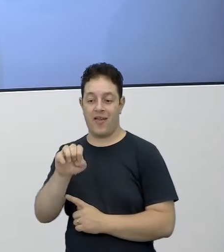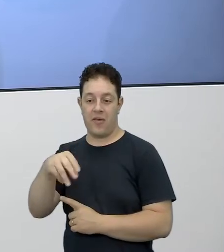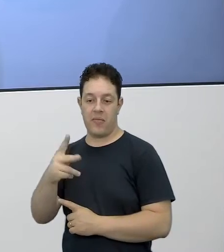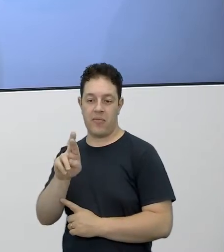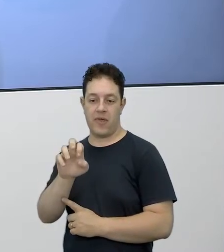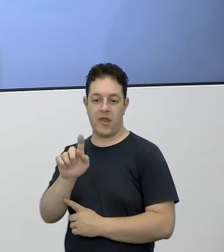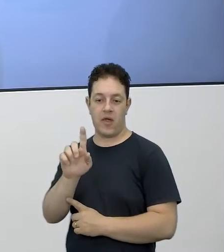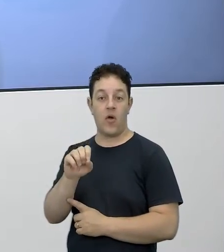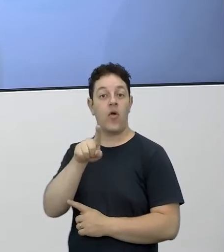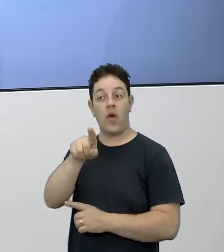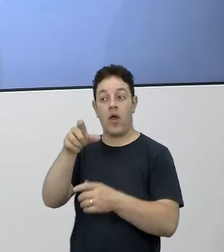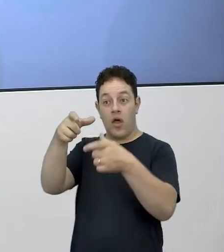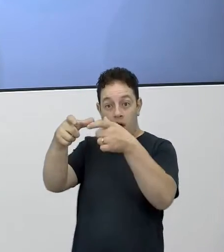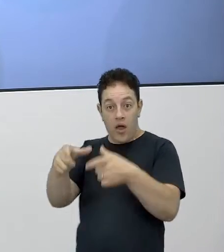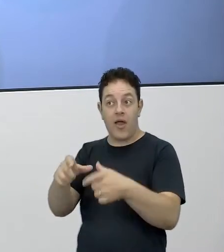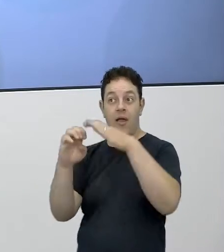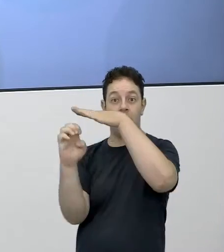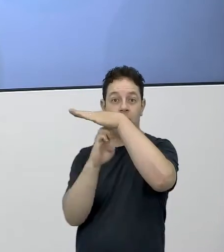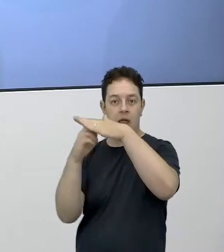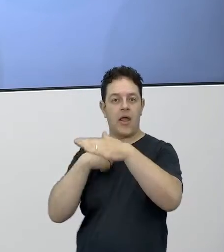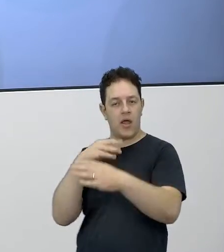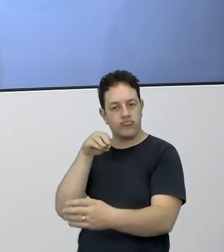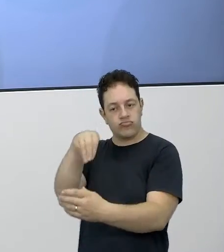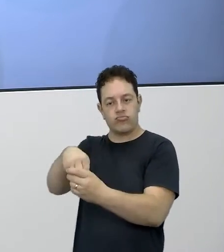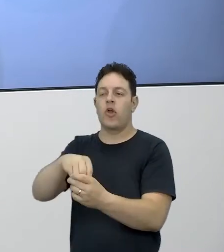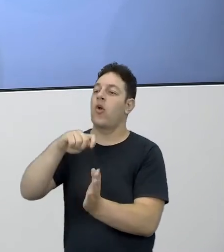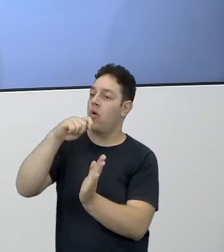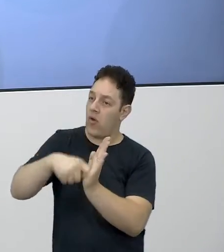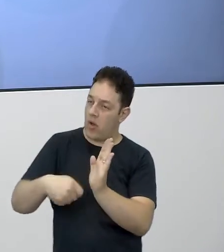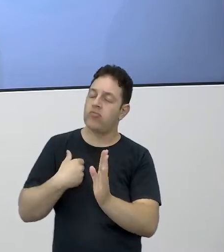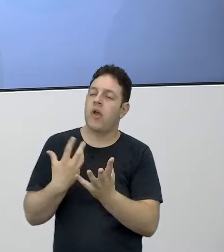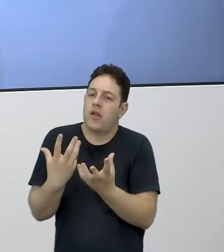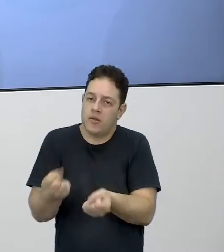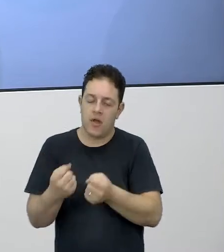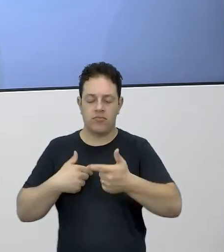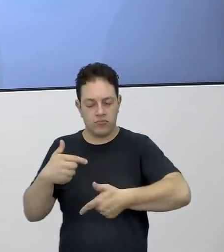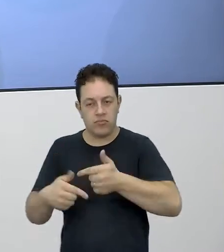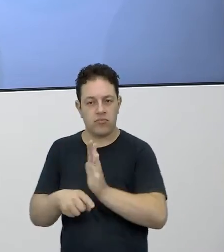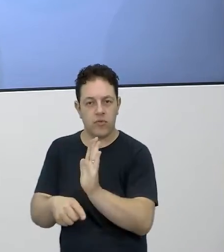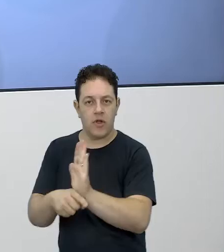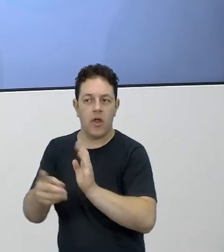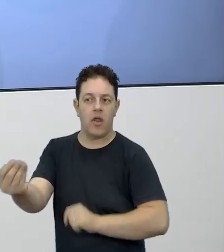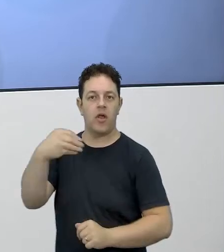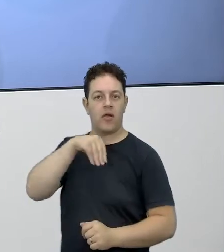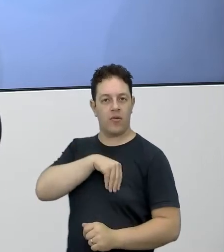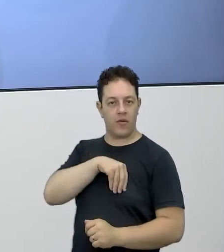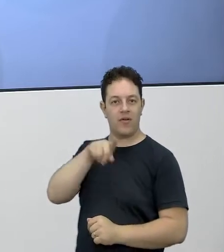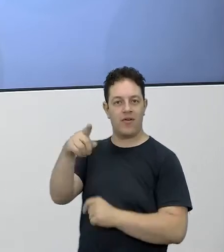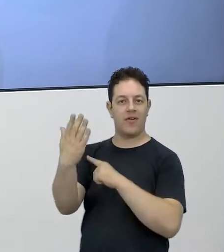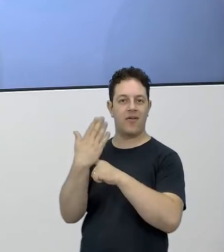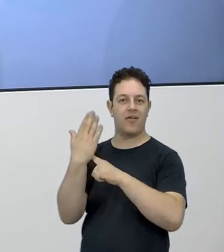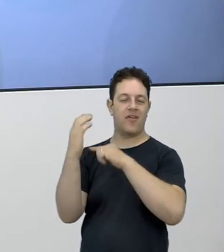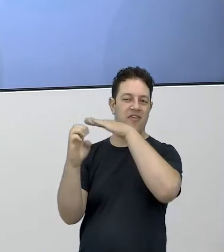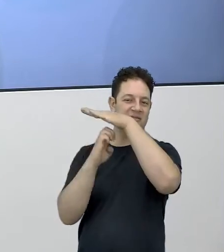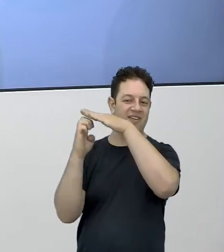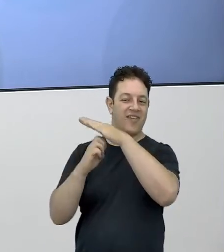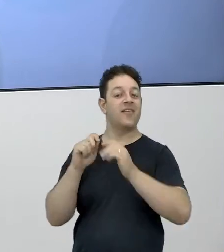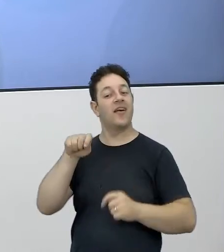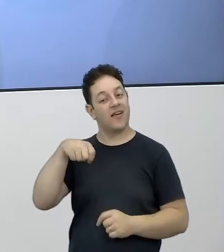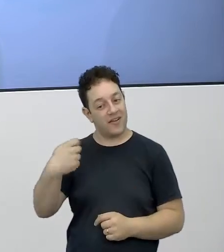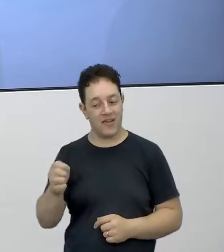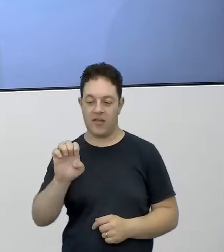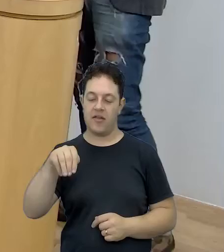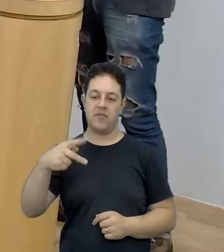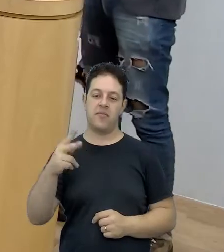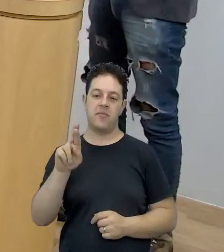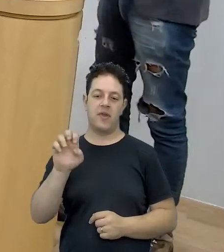de uma corporação, há uma relação contratual aí e você recebe de um empregador. Daí vem o nome. E também